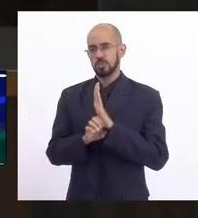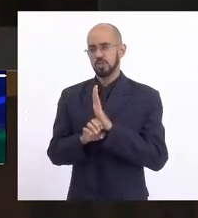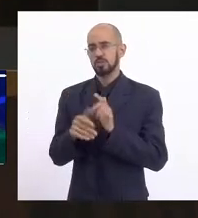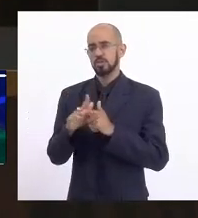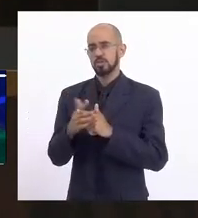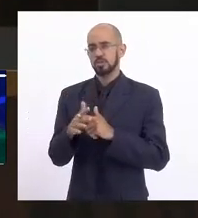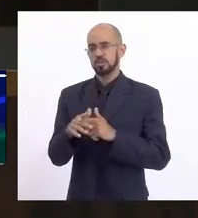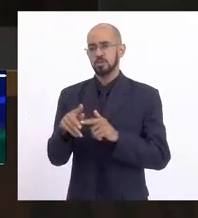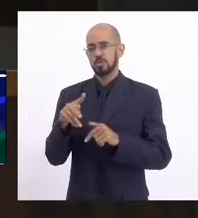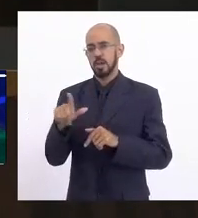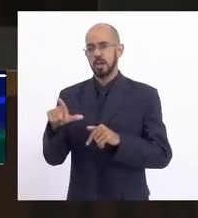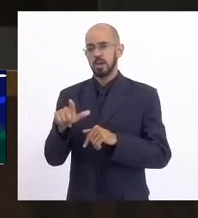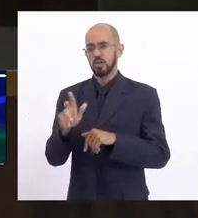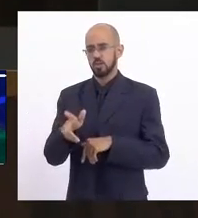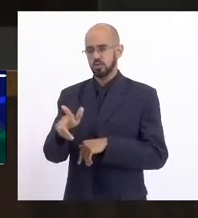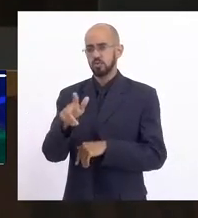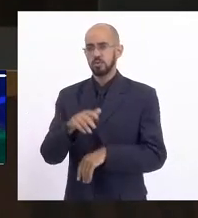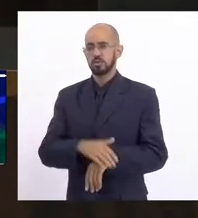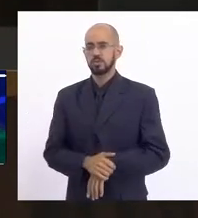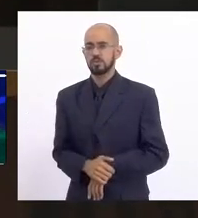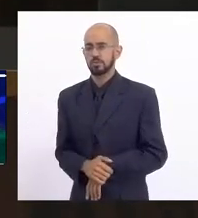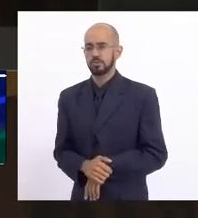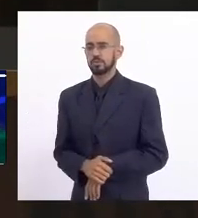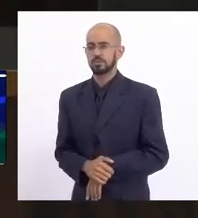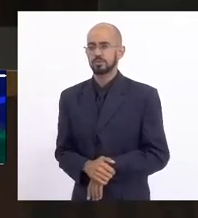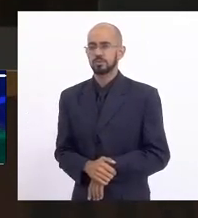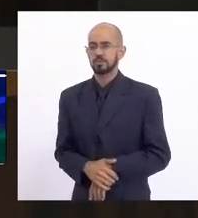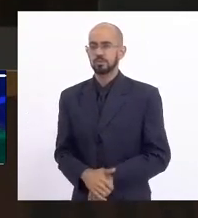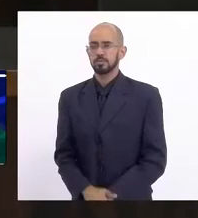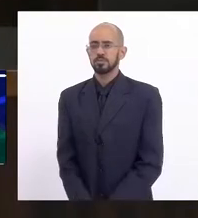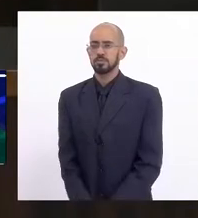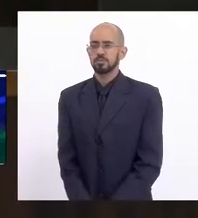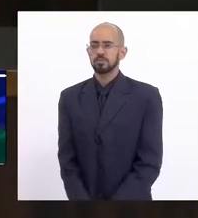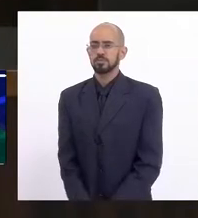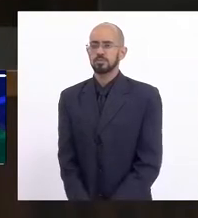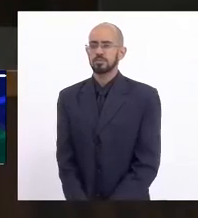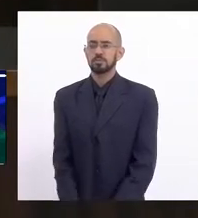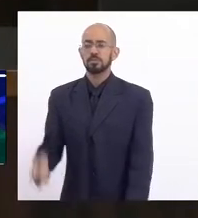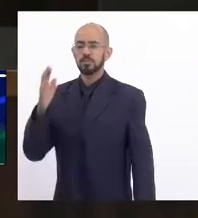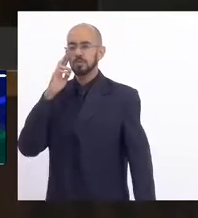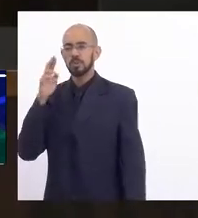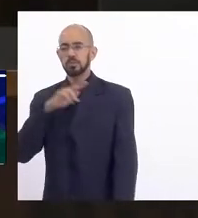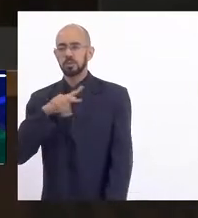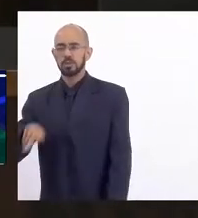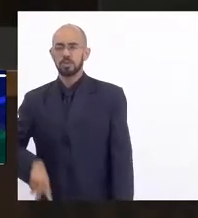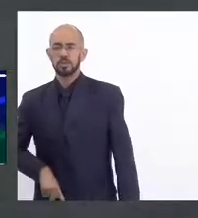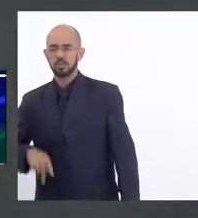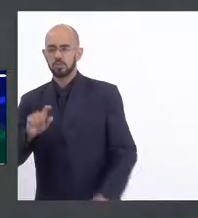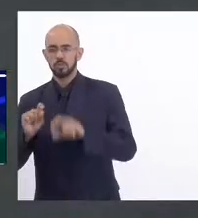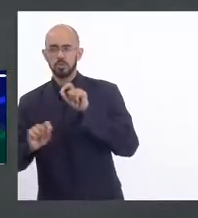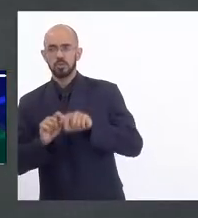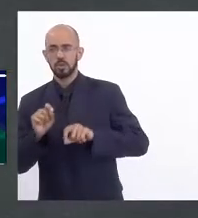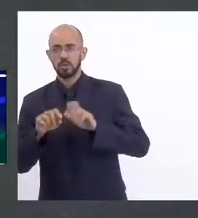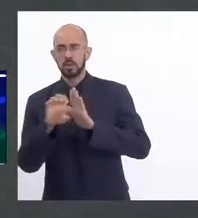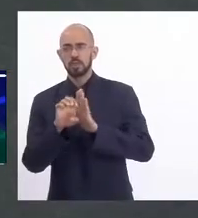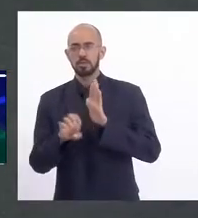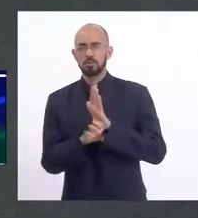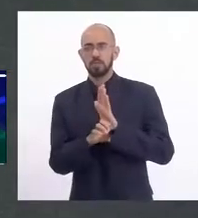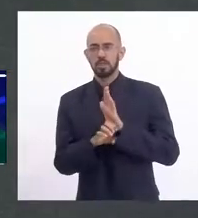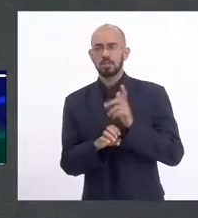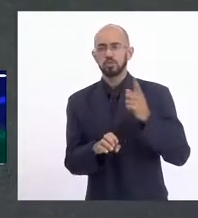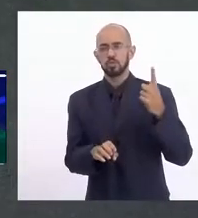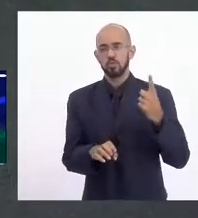segue. O deputado Luiz Paulo já está retornando. Senhora presidente, as emendas de 1 a